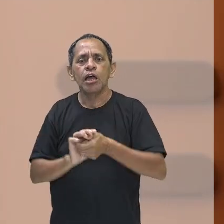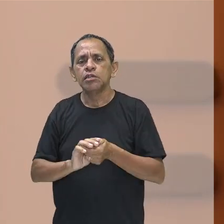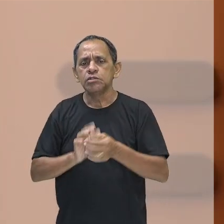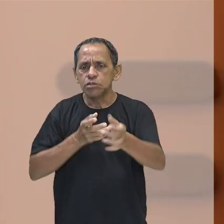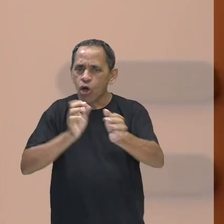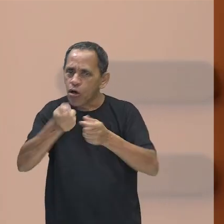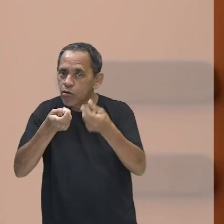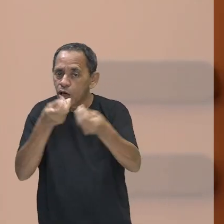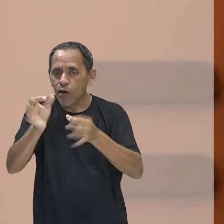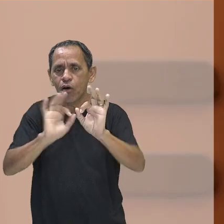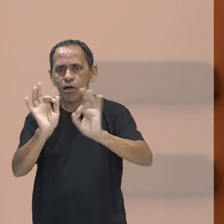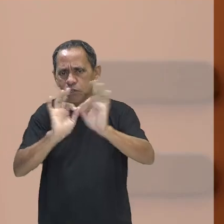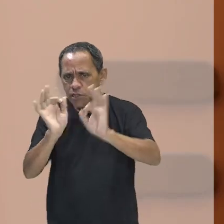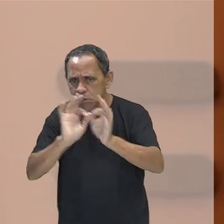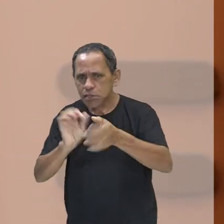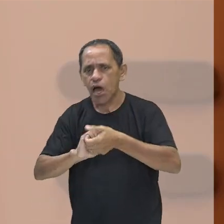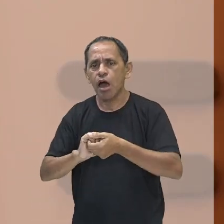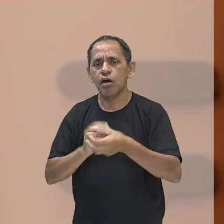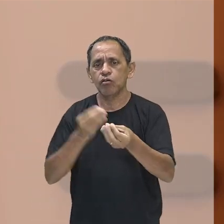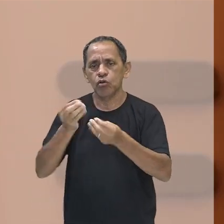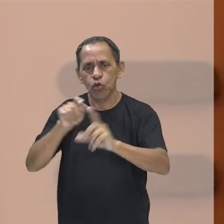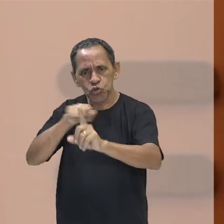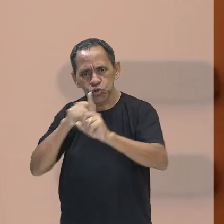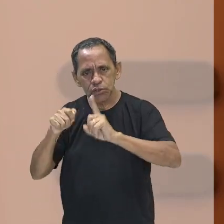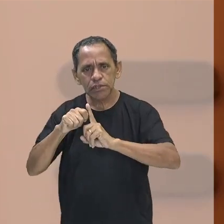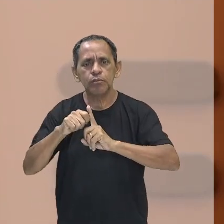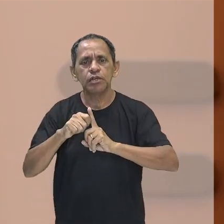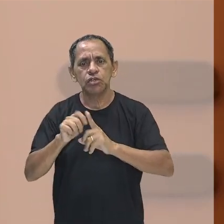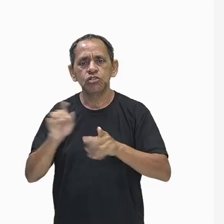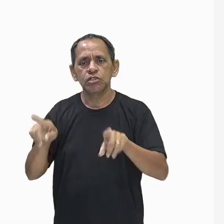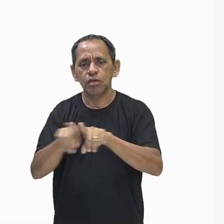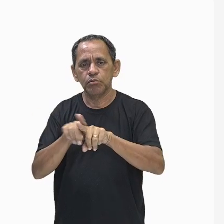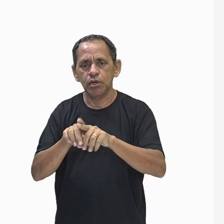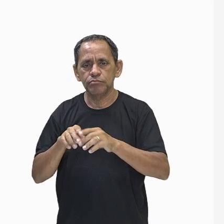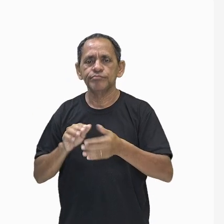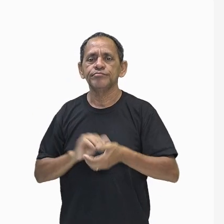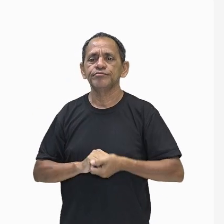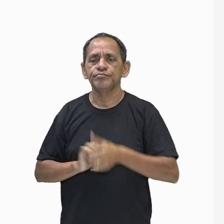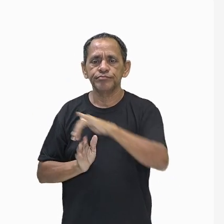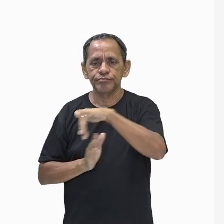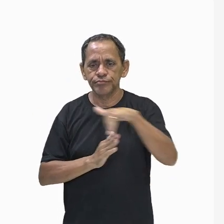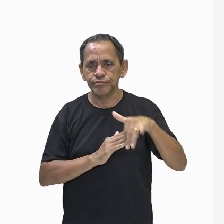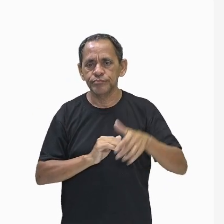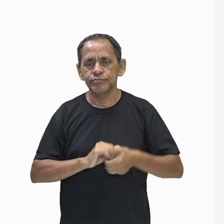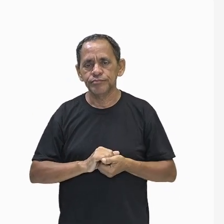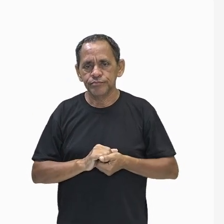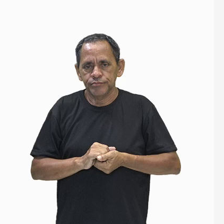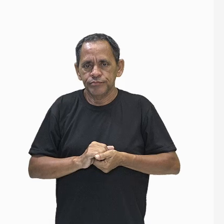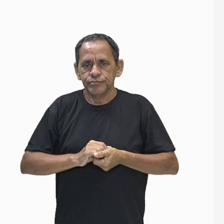e foi quando foi desenvolvido ali justamente a metalurgia. Vamos adiante com o texto, vamos lá.